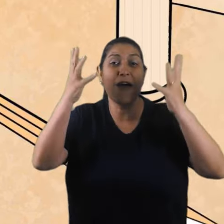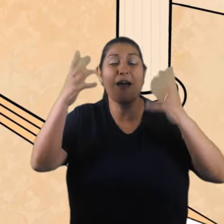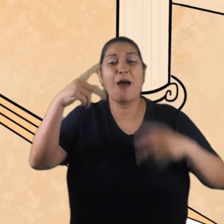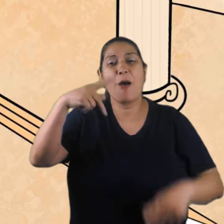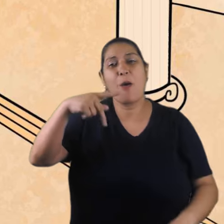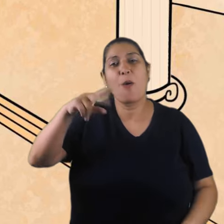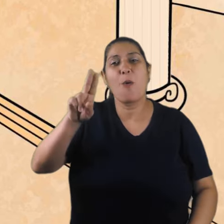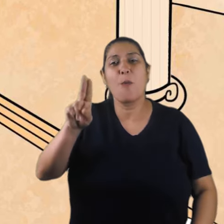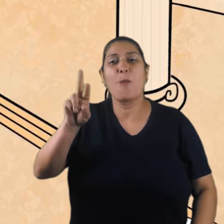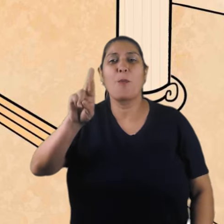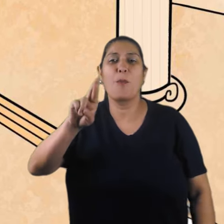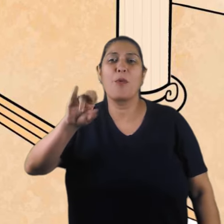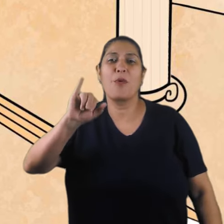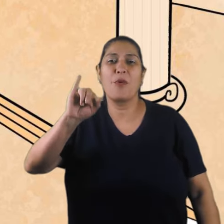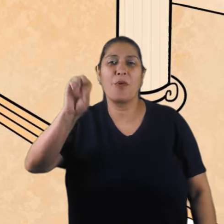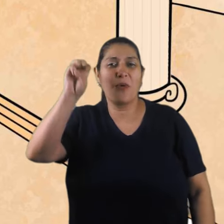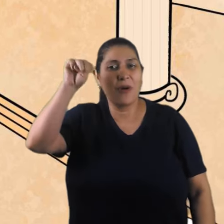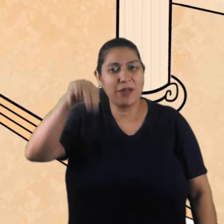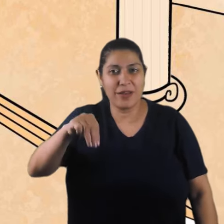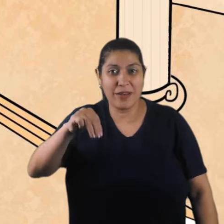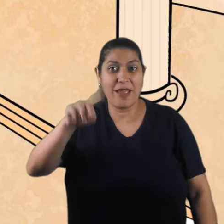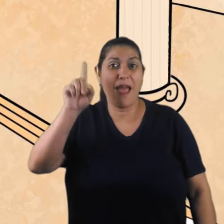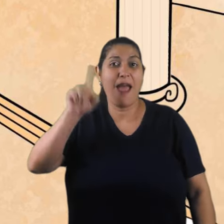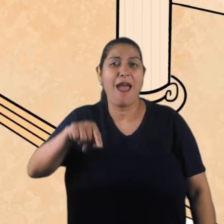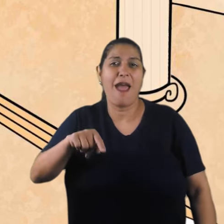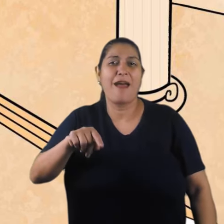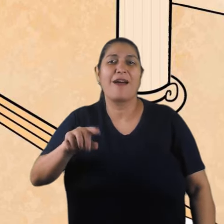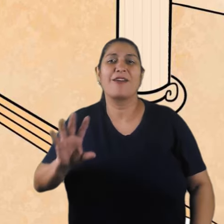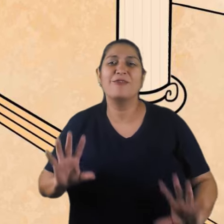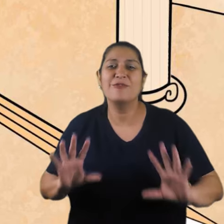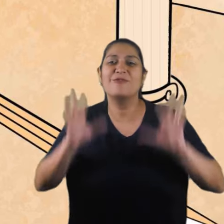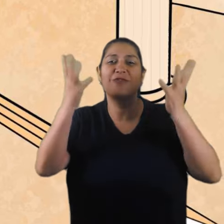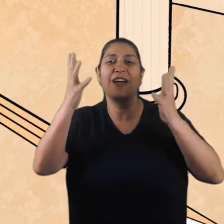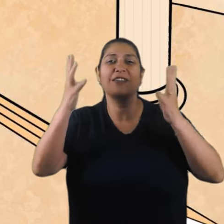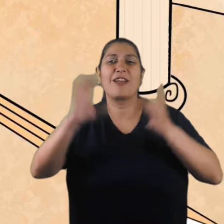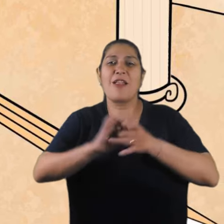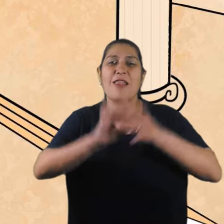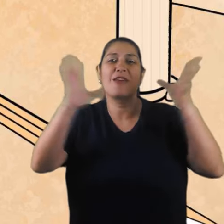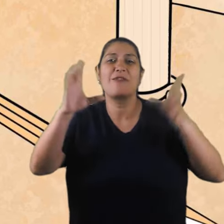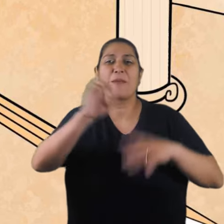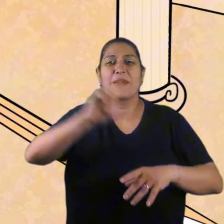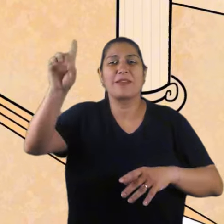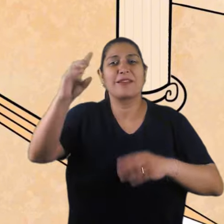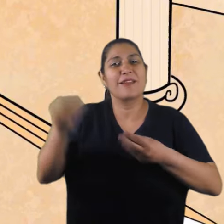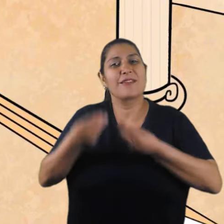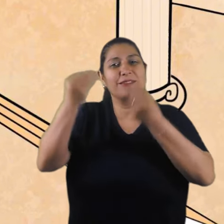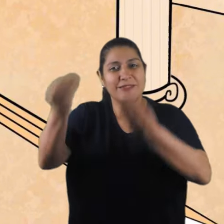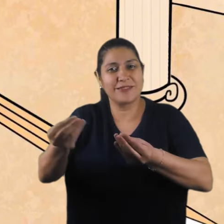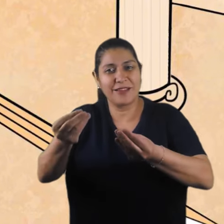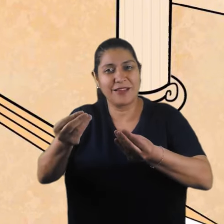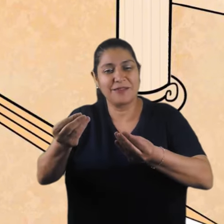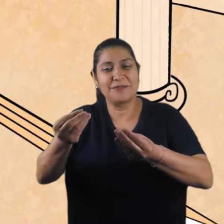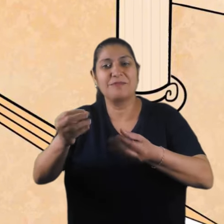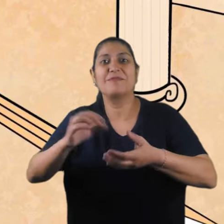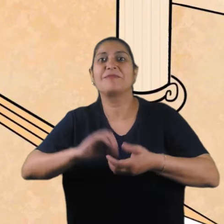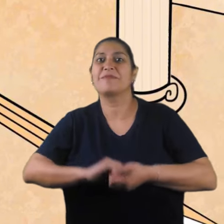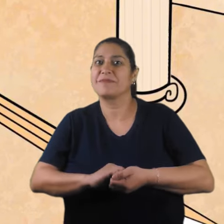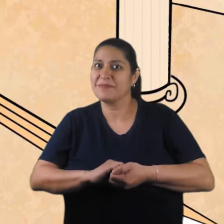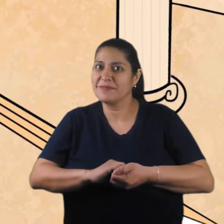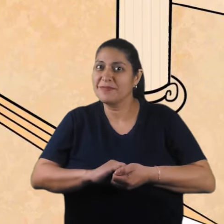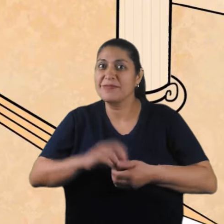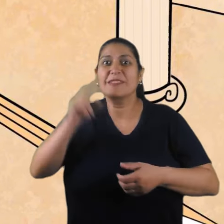Purim, para que eles celebrassem uma vez ao ano o grande livramento que Deus os deu.